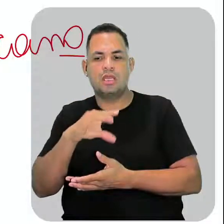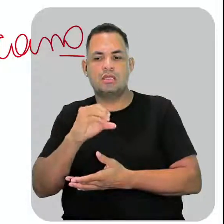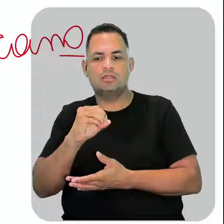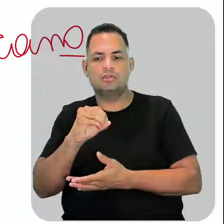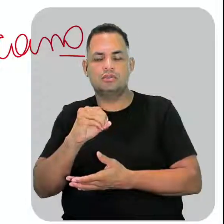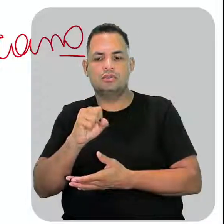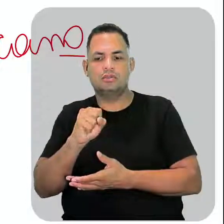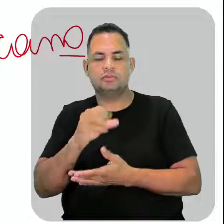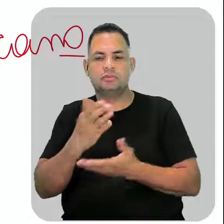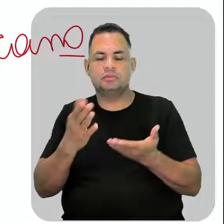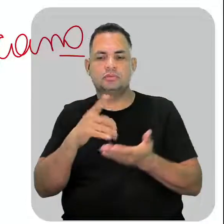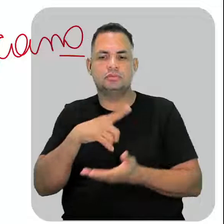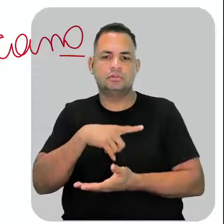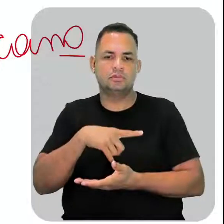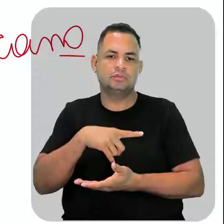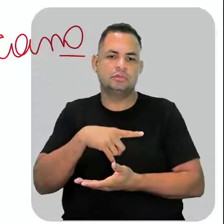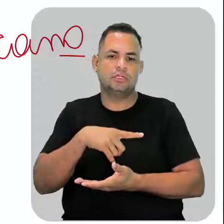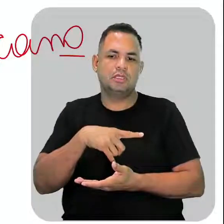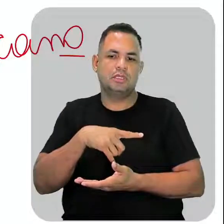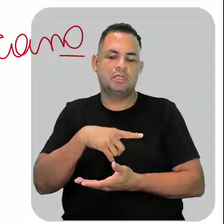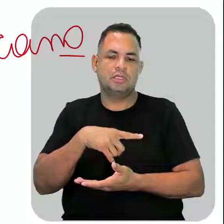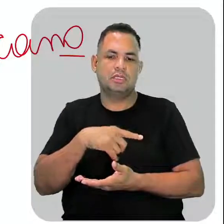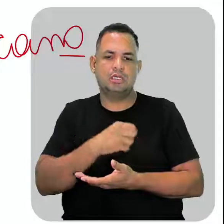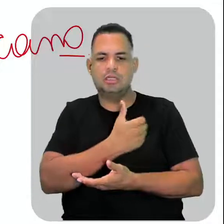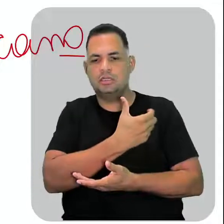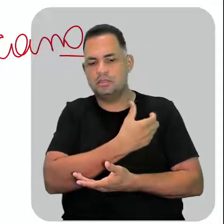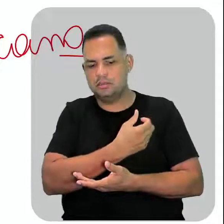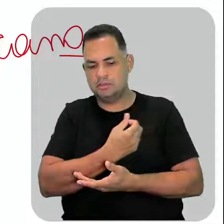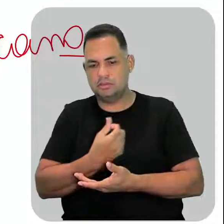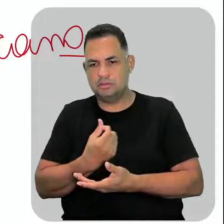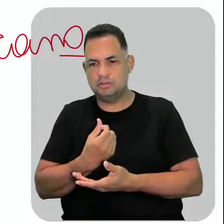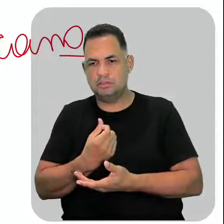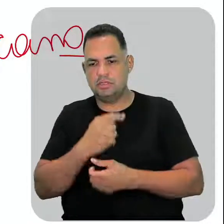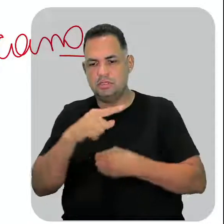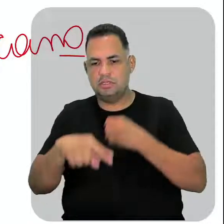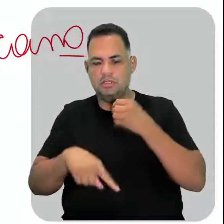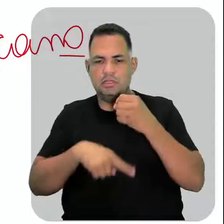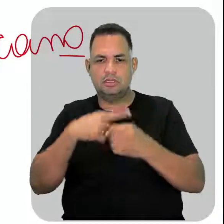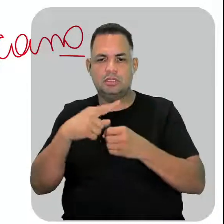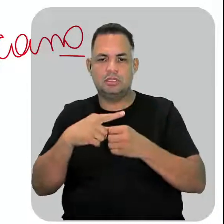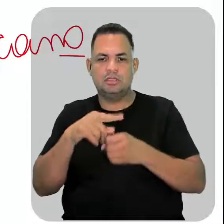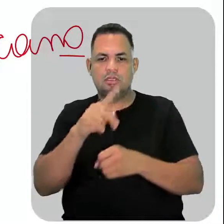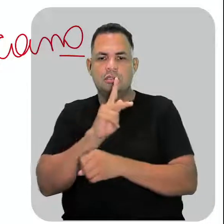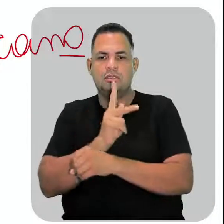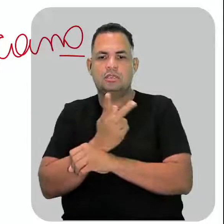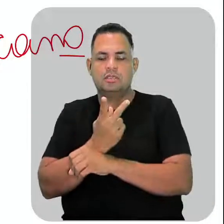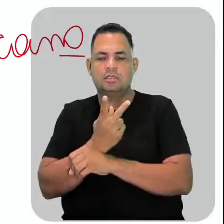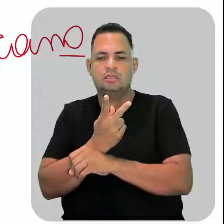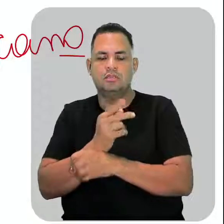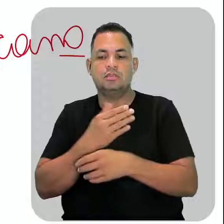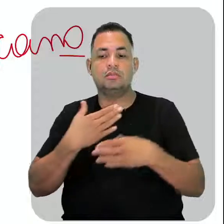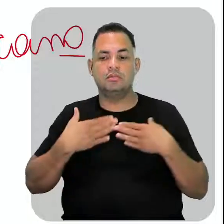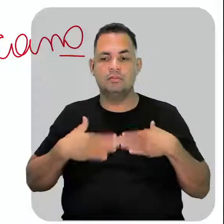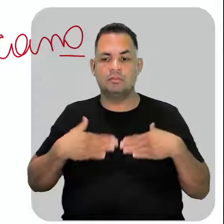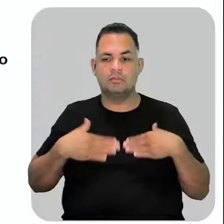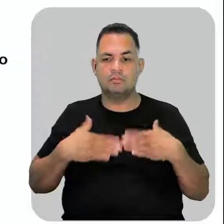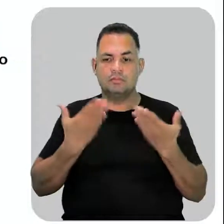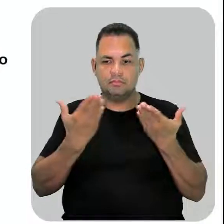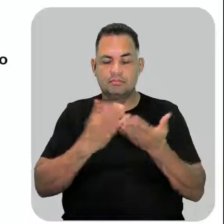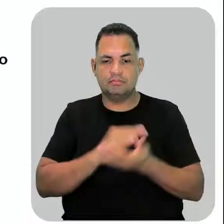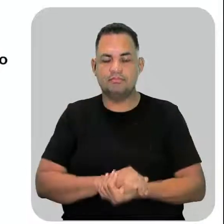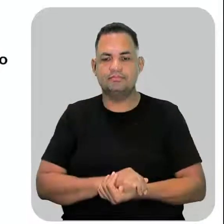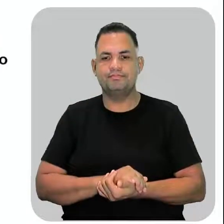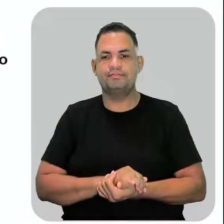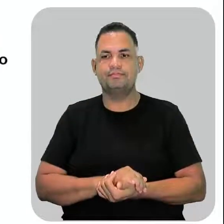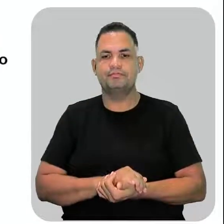de carbono, ele vai ter 16 átomos de hidrogênio. Tranquilo? Tranquilo,